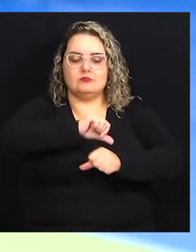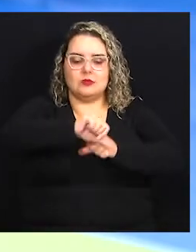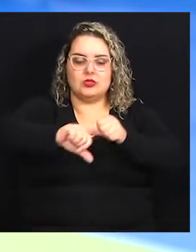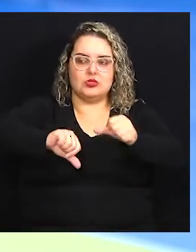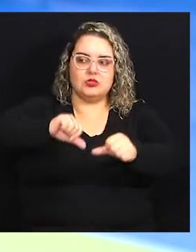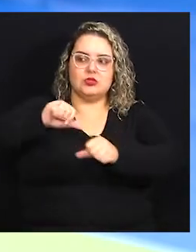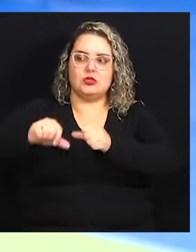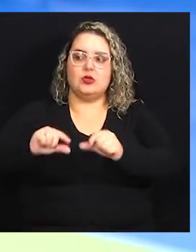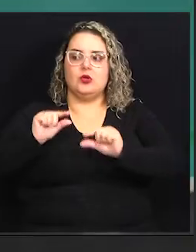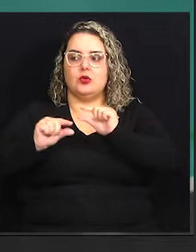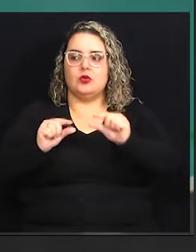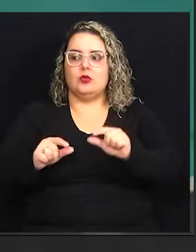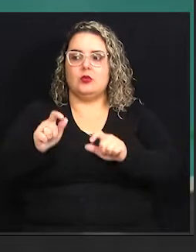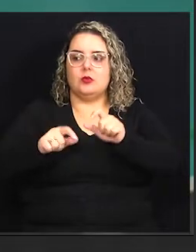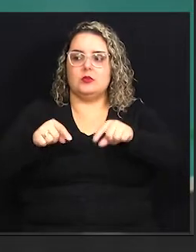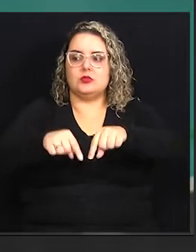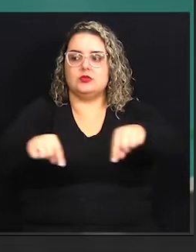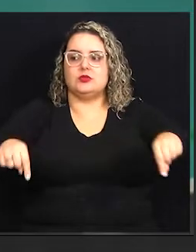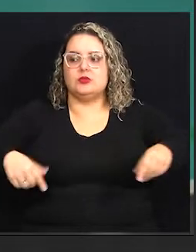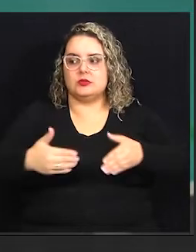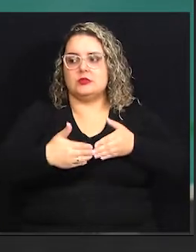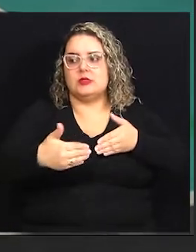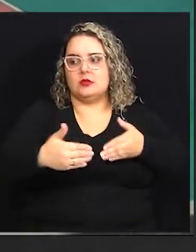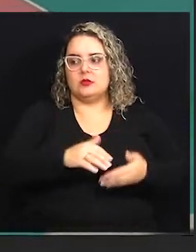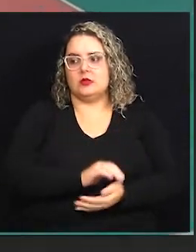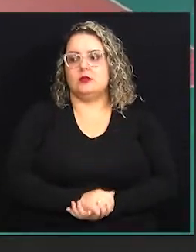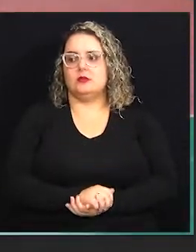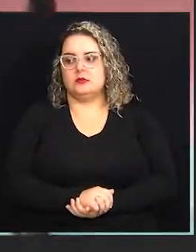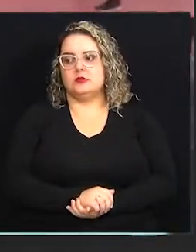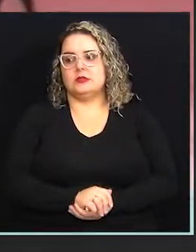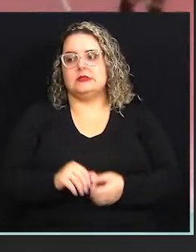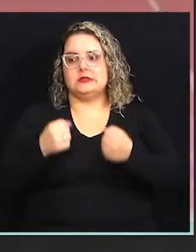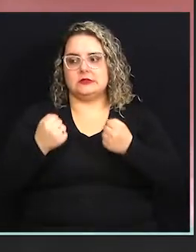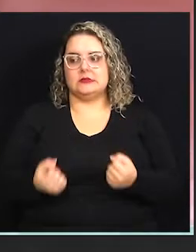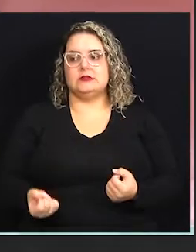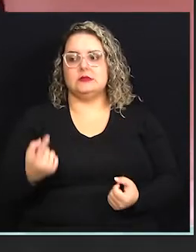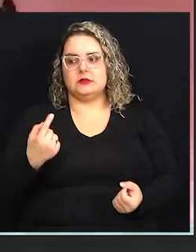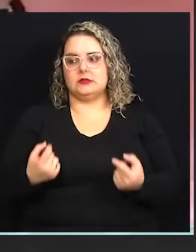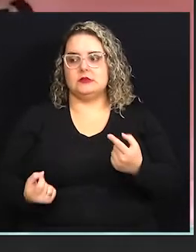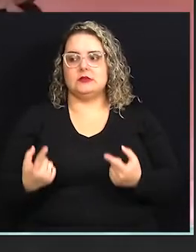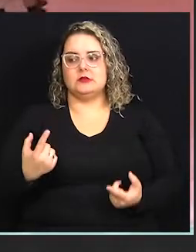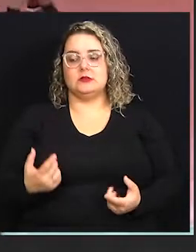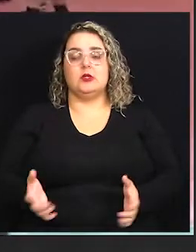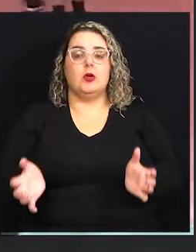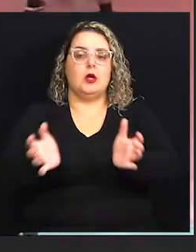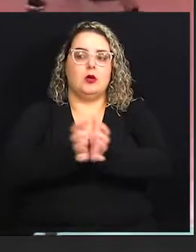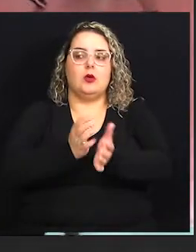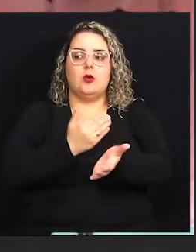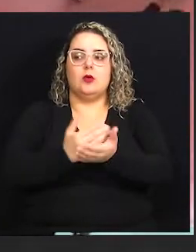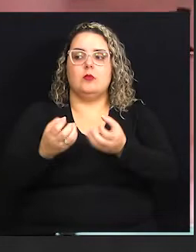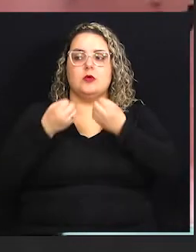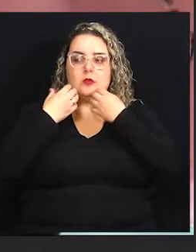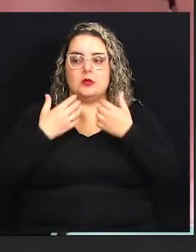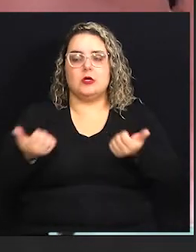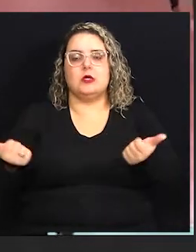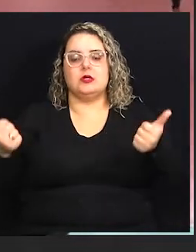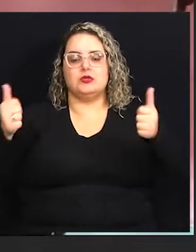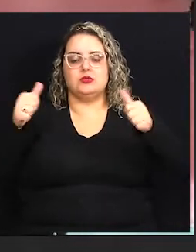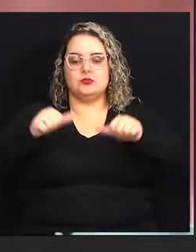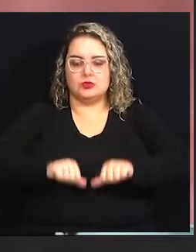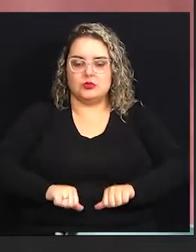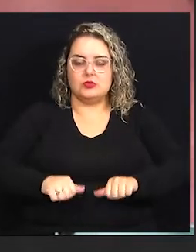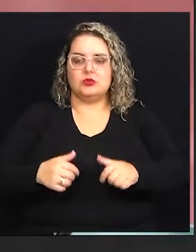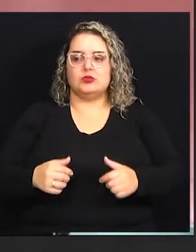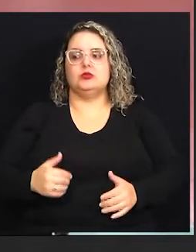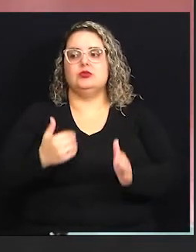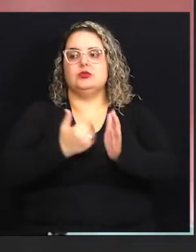rodar o elenco, com pouca gente na quadra. Então às vezes sobrecarregou algumas. Então a equipe, ela começou muito bem, deu uma queda,